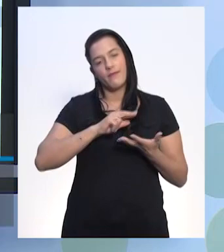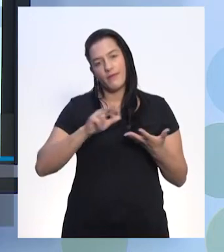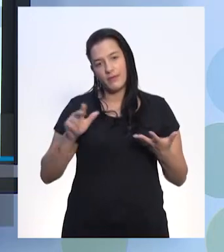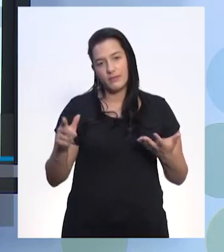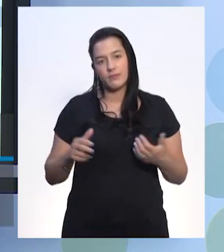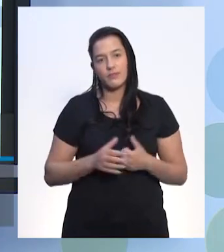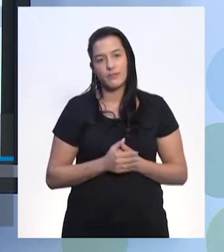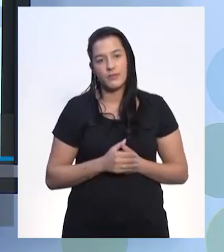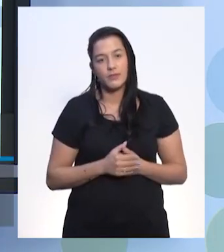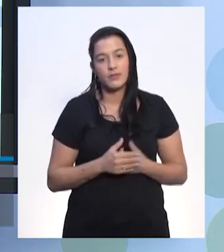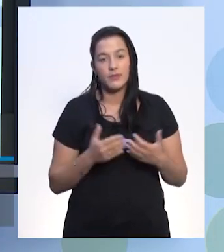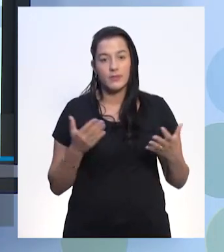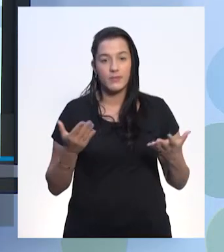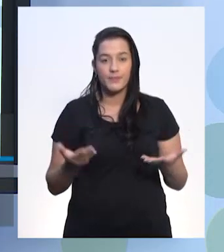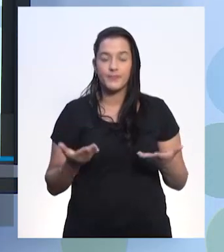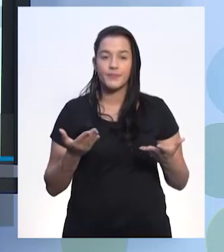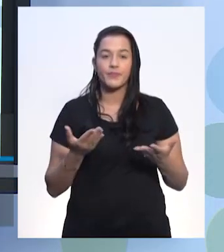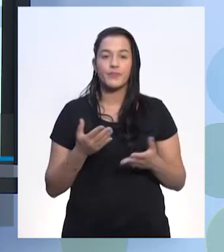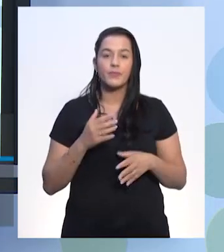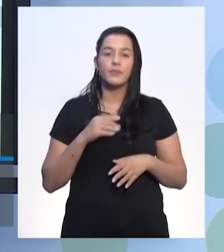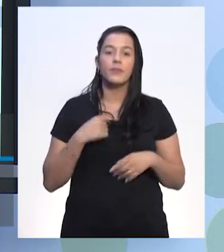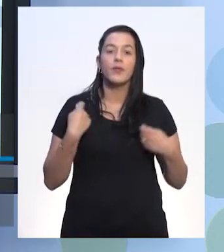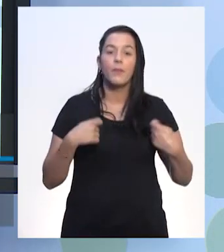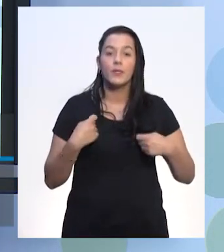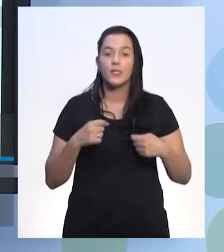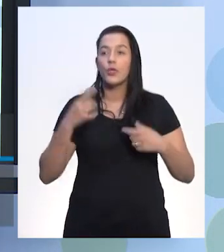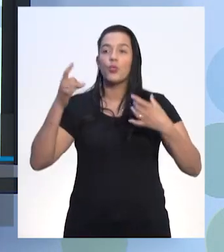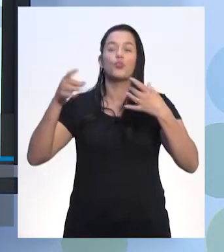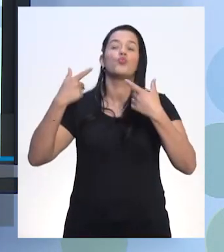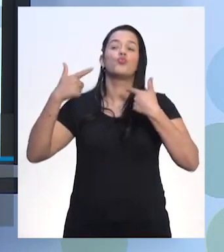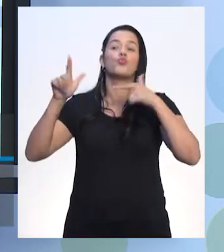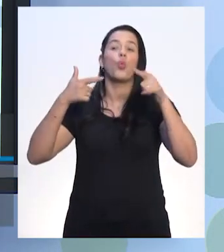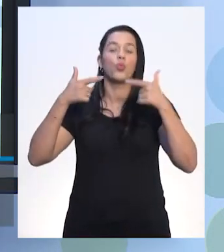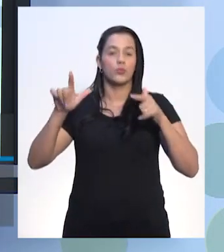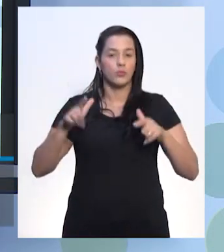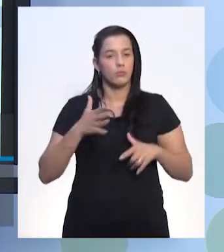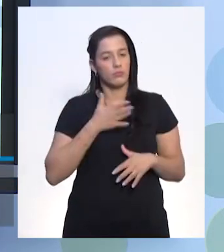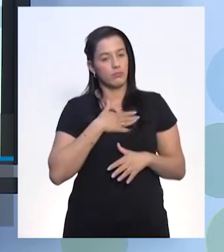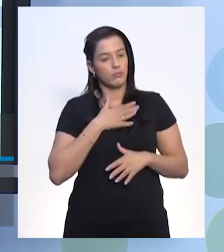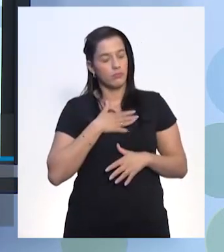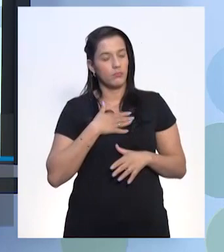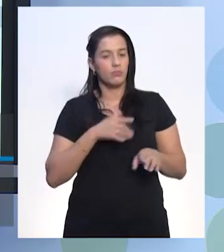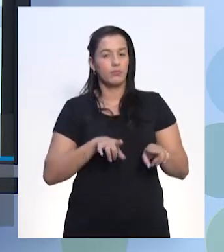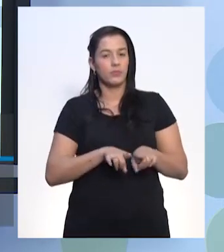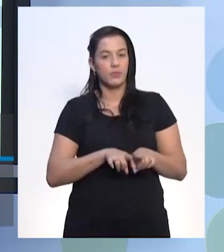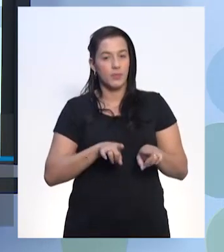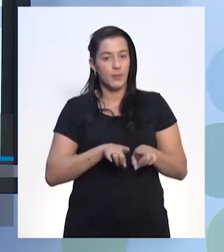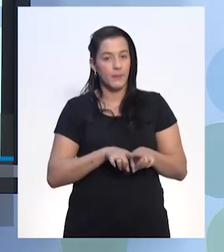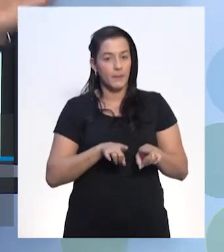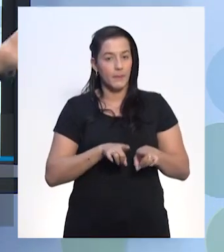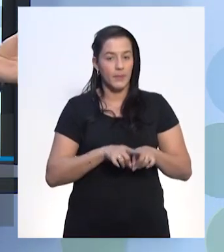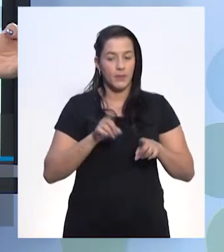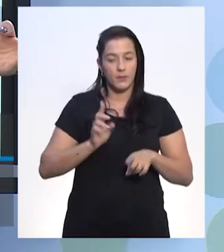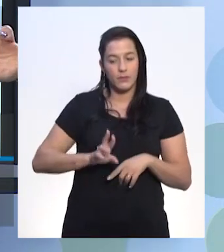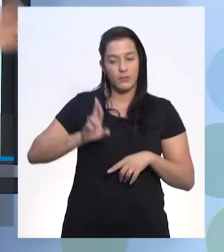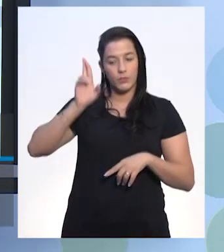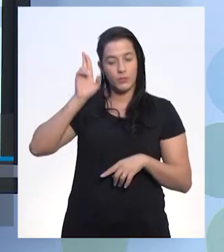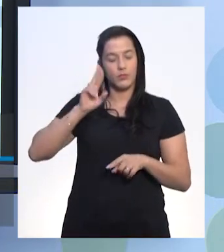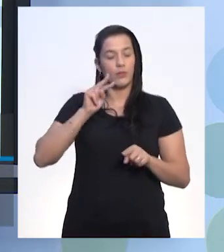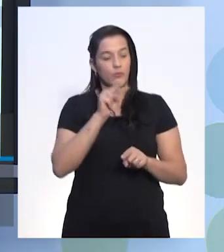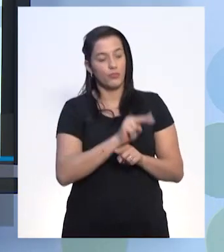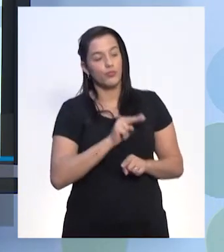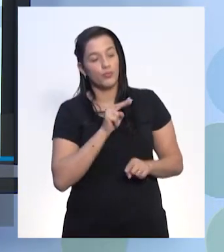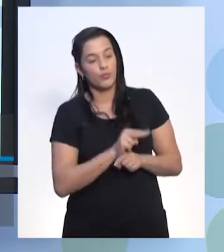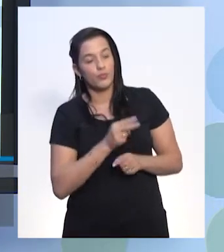disso acontecendo. Então, a conservação não depende só dos órgãos que tomam conta, ou privado, ou